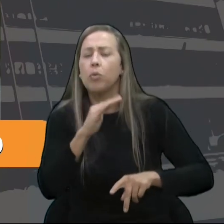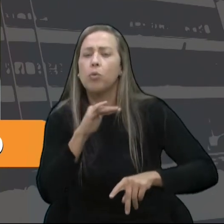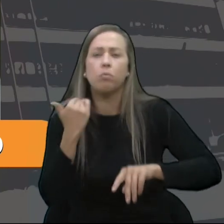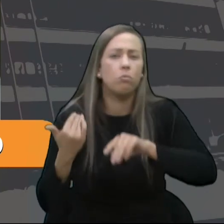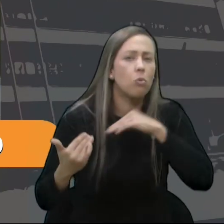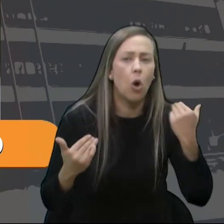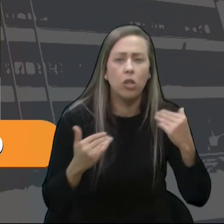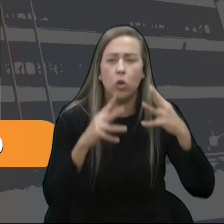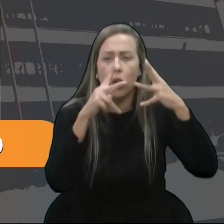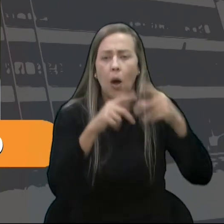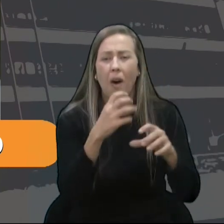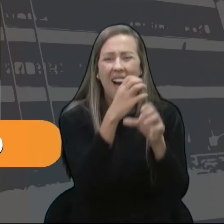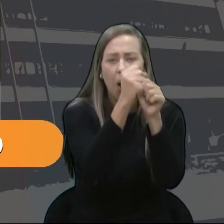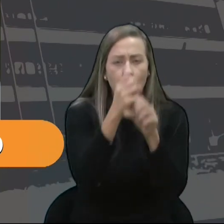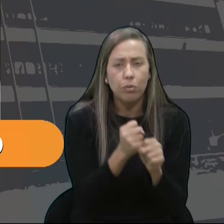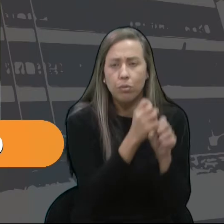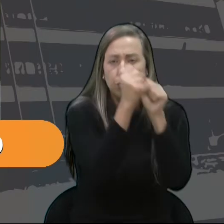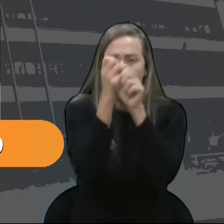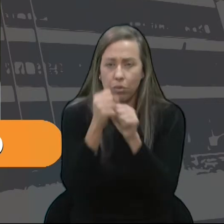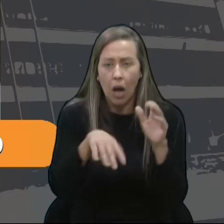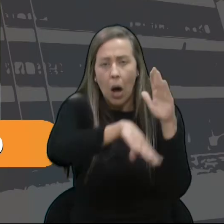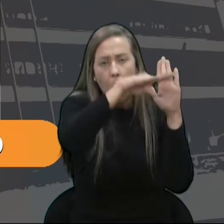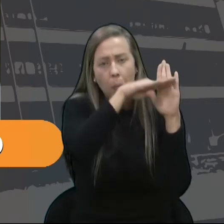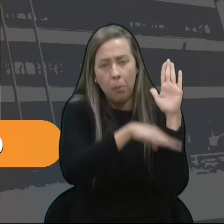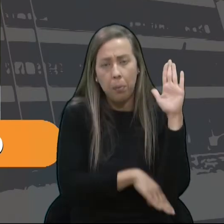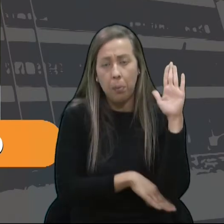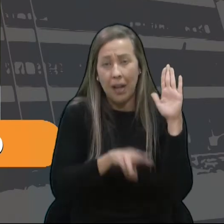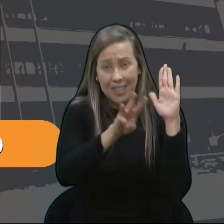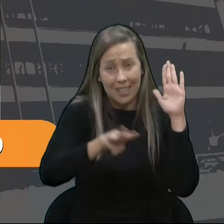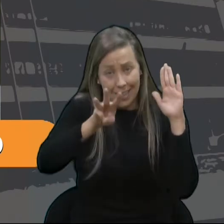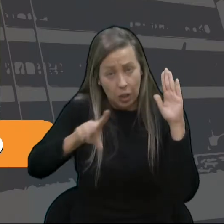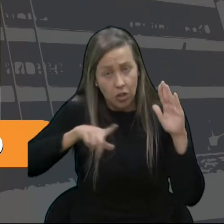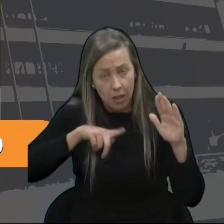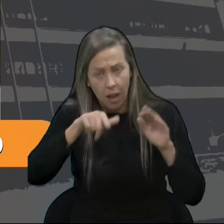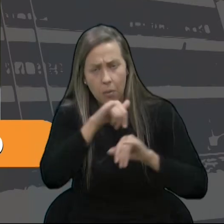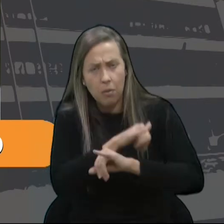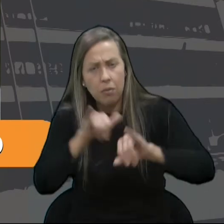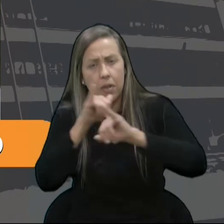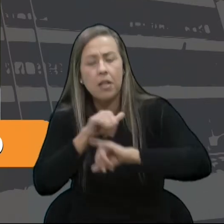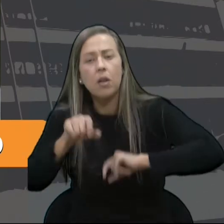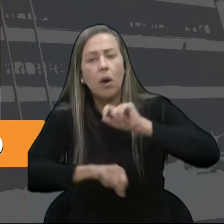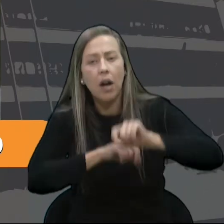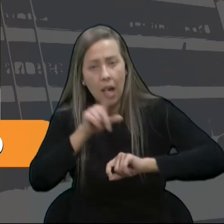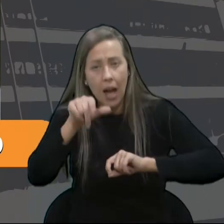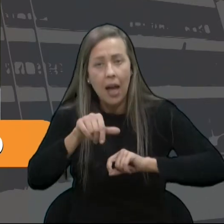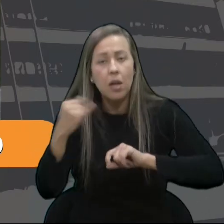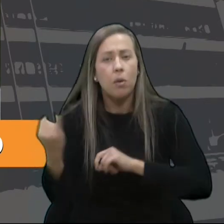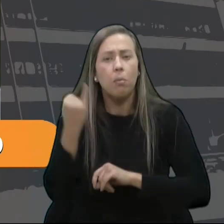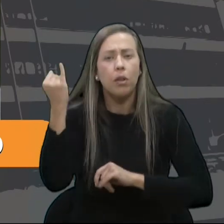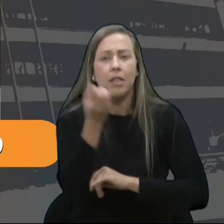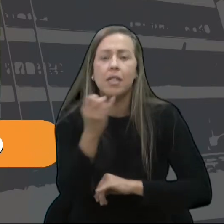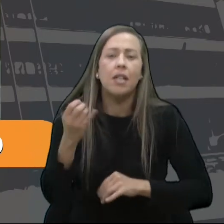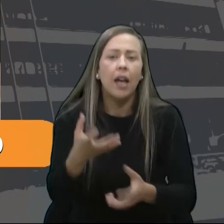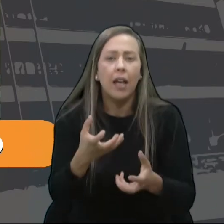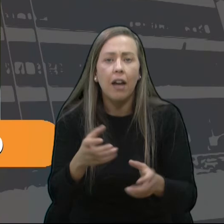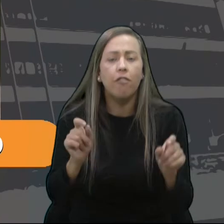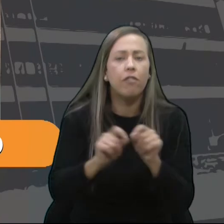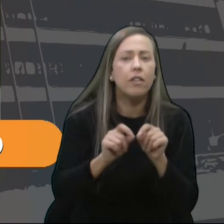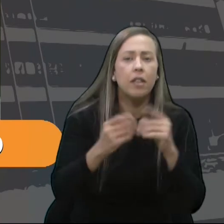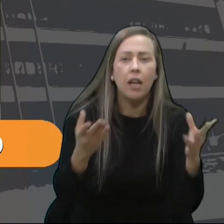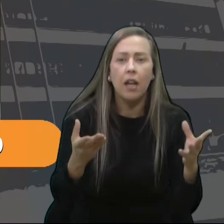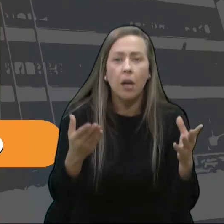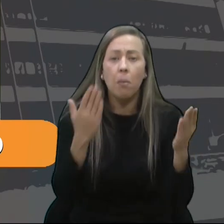população. Esse tipo de informação, por exemplo, é um tipo de informação relevante quando a gente quer fazer